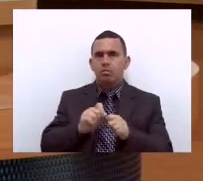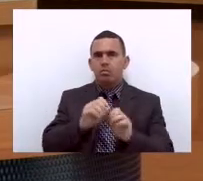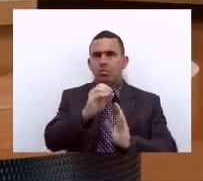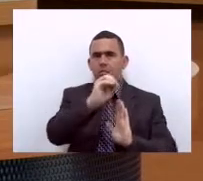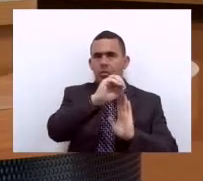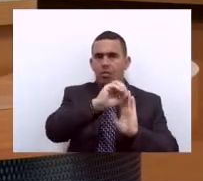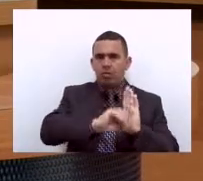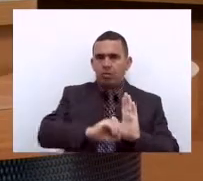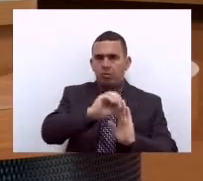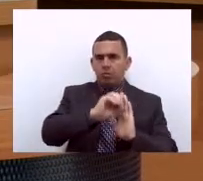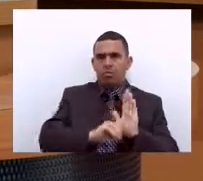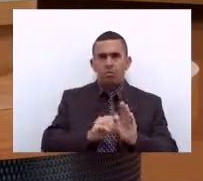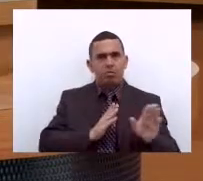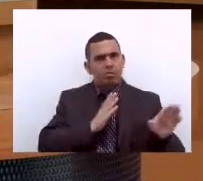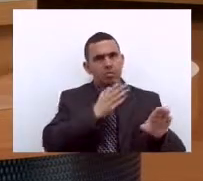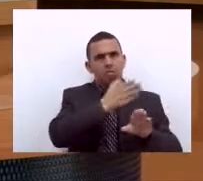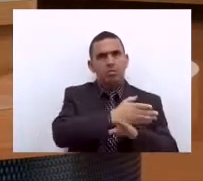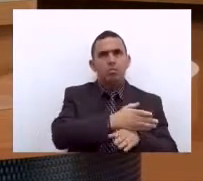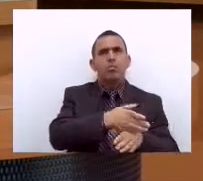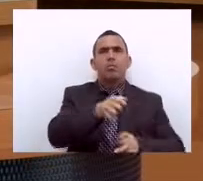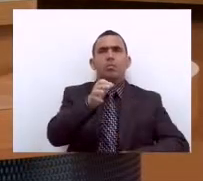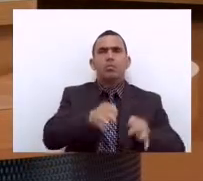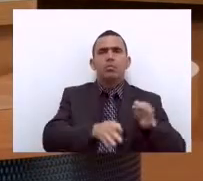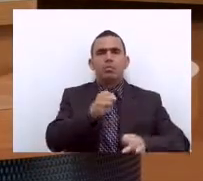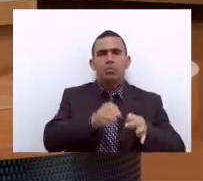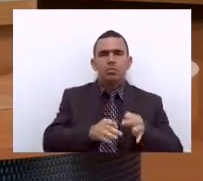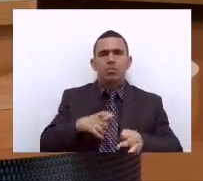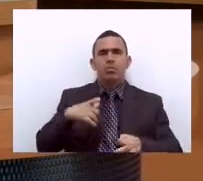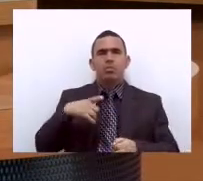vai para o Tribunal de Justiça, já tem o acórdão,